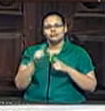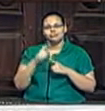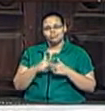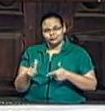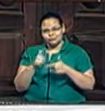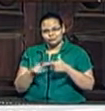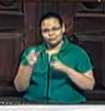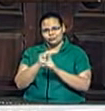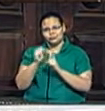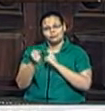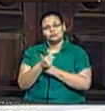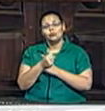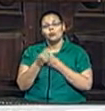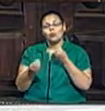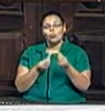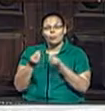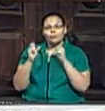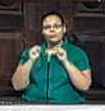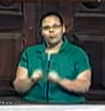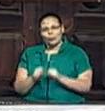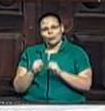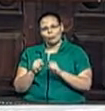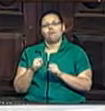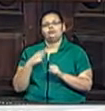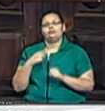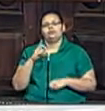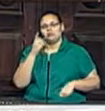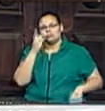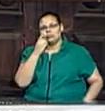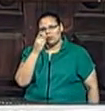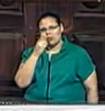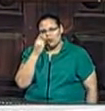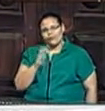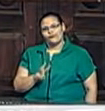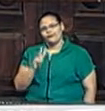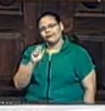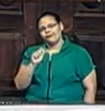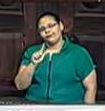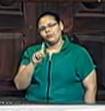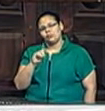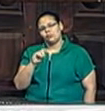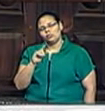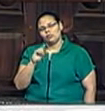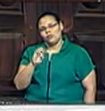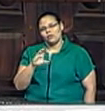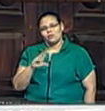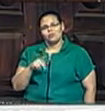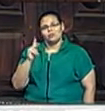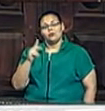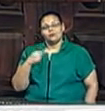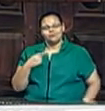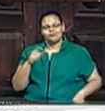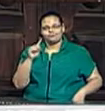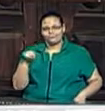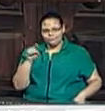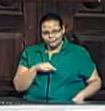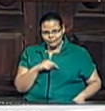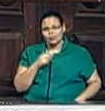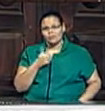gerado. Como é que pode, deputado Valdec Carneiro, a proposição de extinção de um programa que atinge